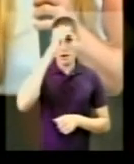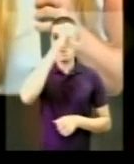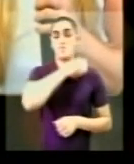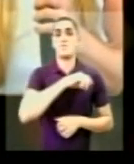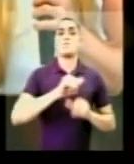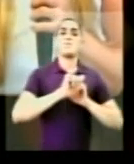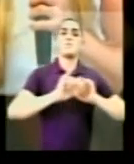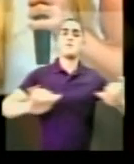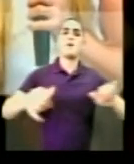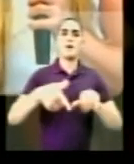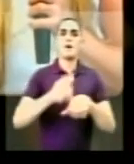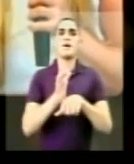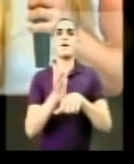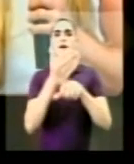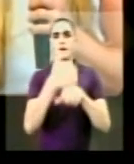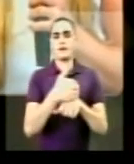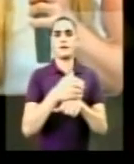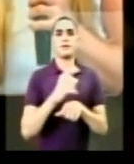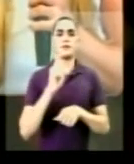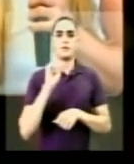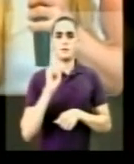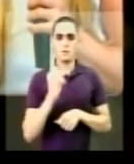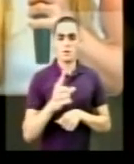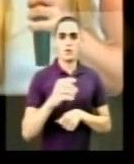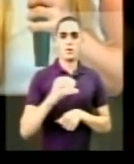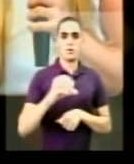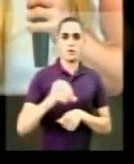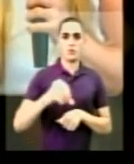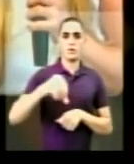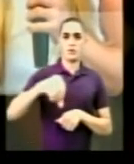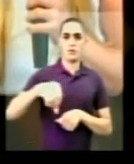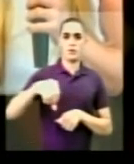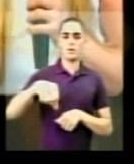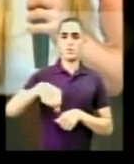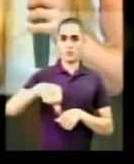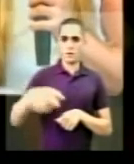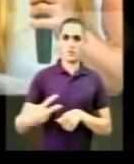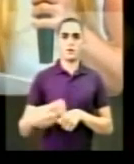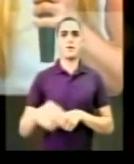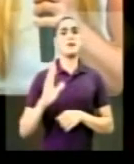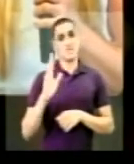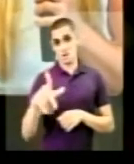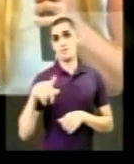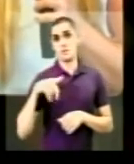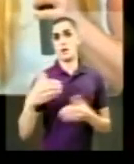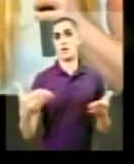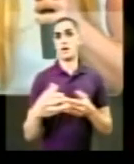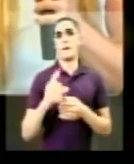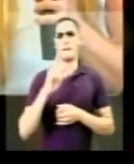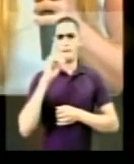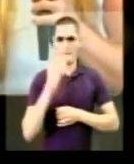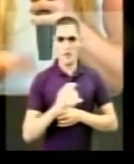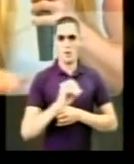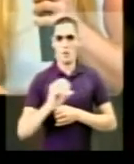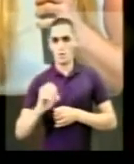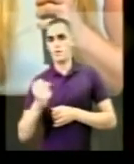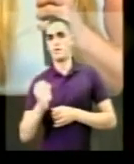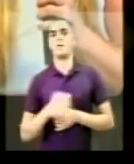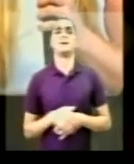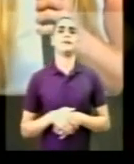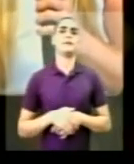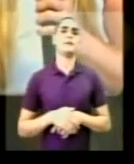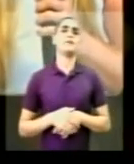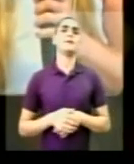os 1.092, nós já temos 1.008. Então, realmente, todos os óbitos que foram excesso, nós podemos aí falar que foi